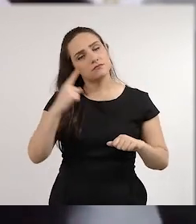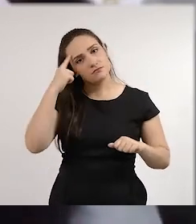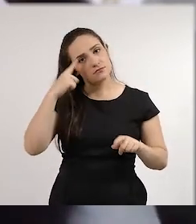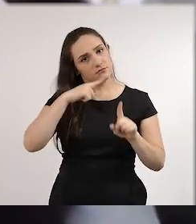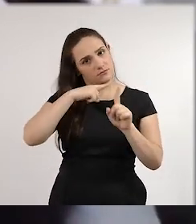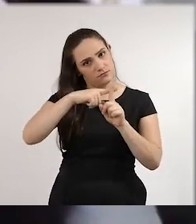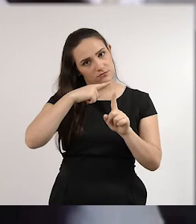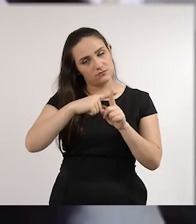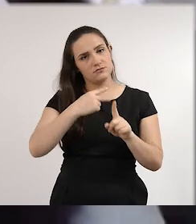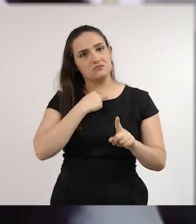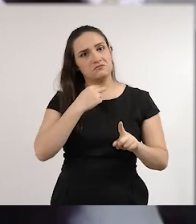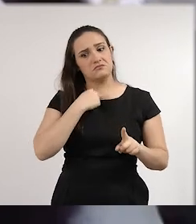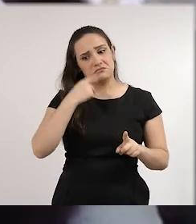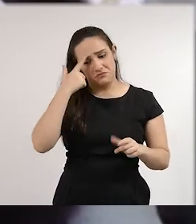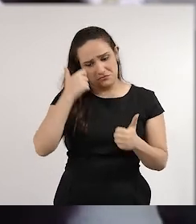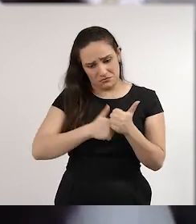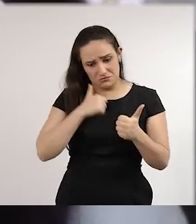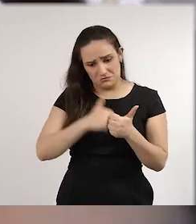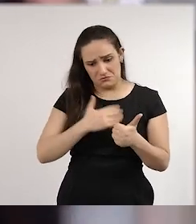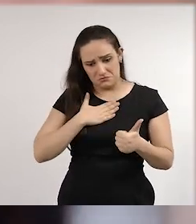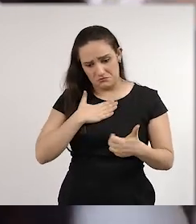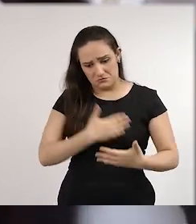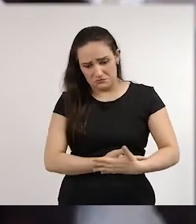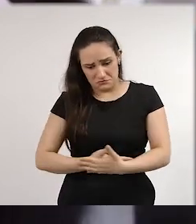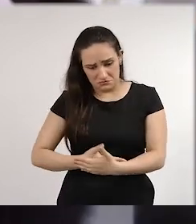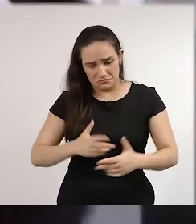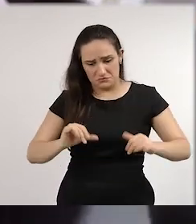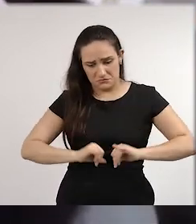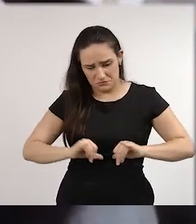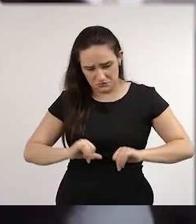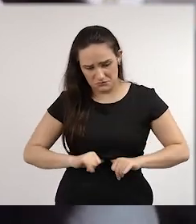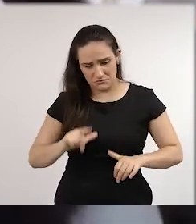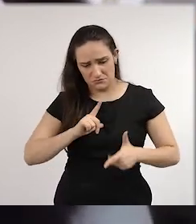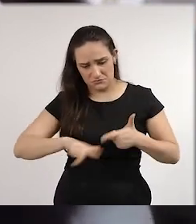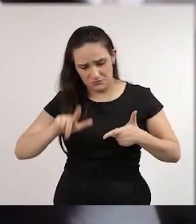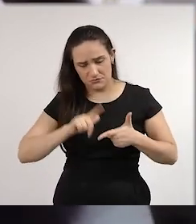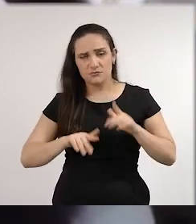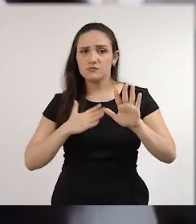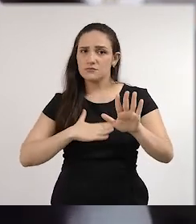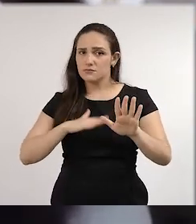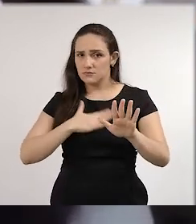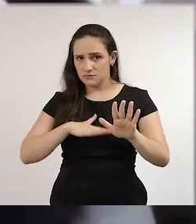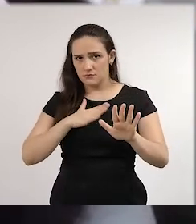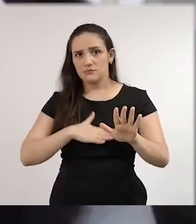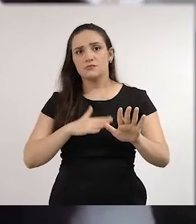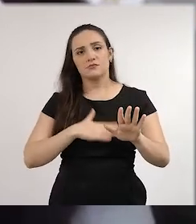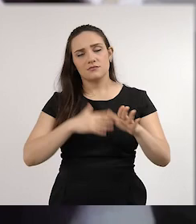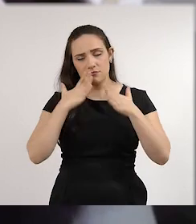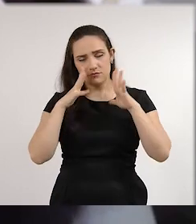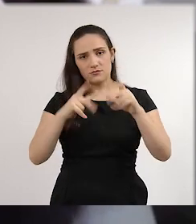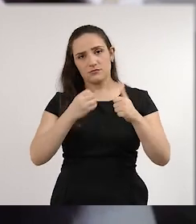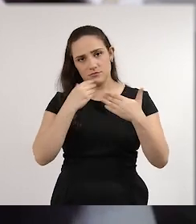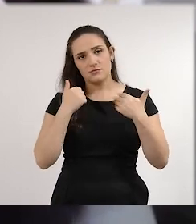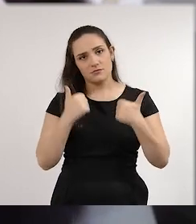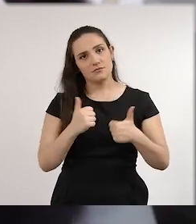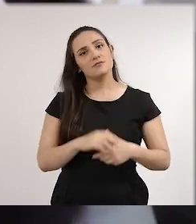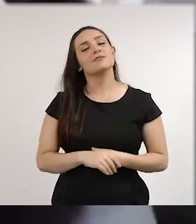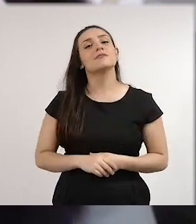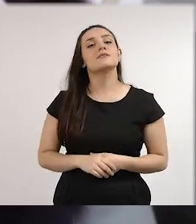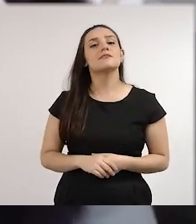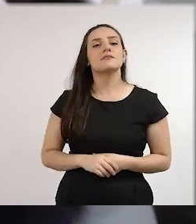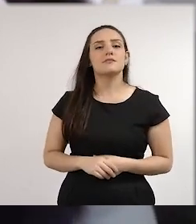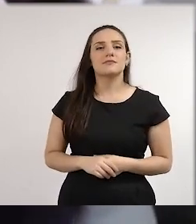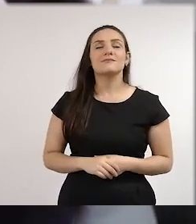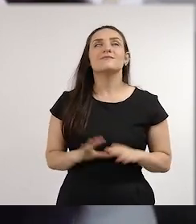positivos, não ficar, meu bebê vai sofrer isso, meu bebê vai ter aquilo, não vai ter nada, não, vai sair tudo bem.